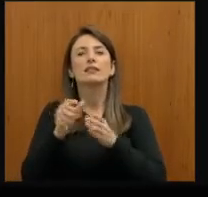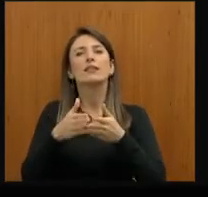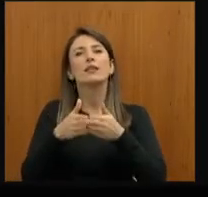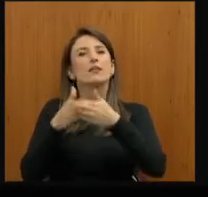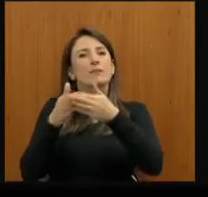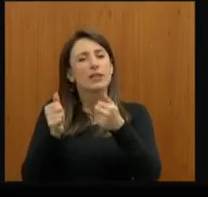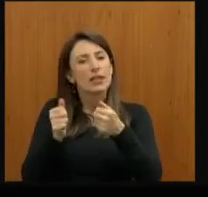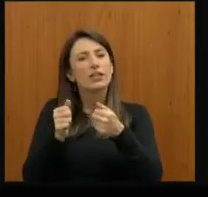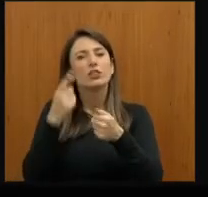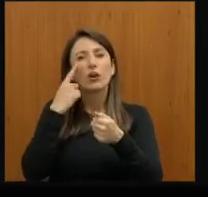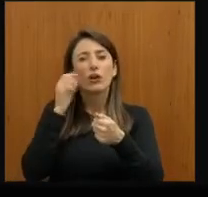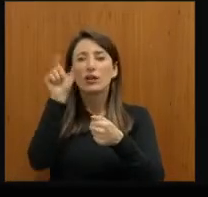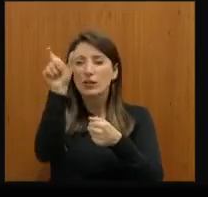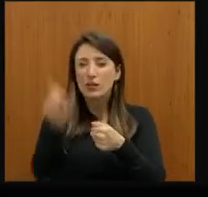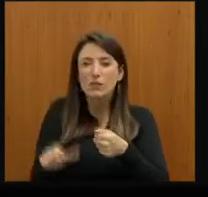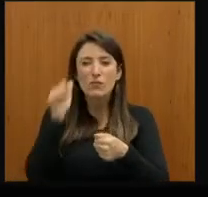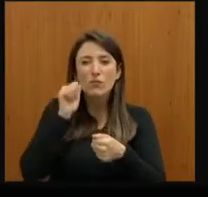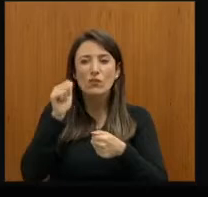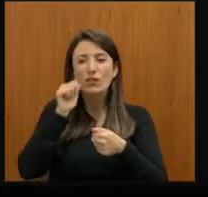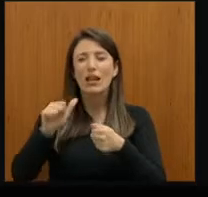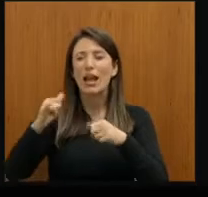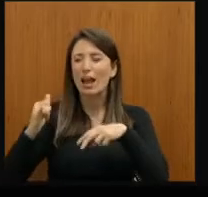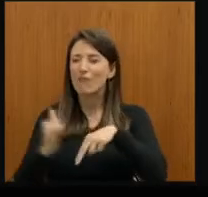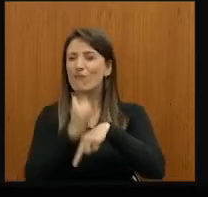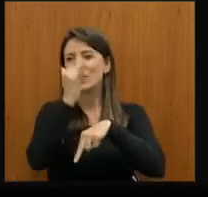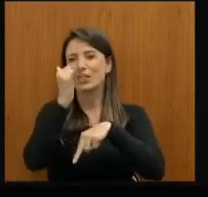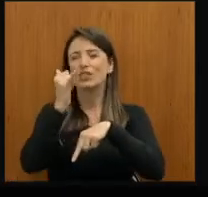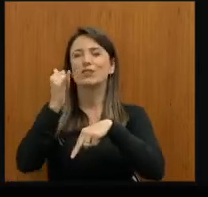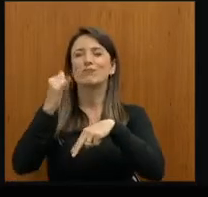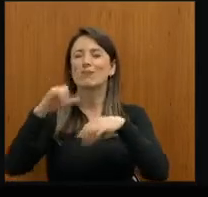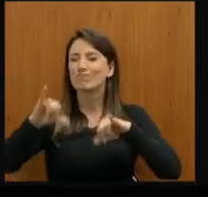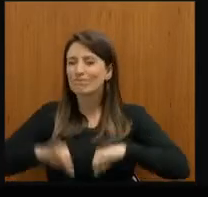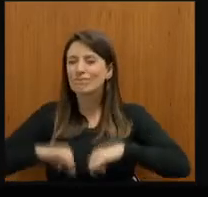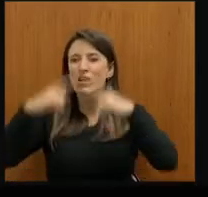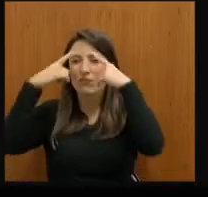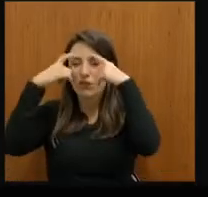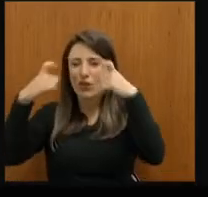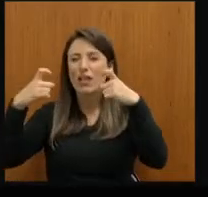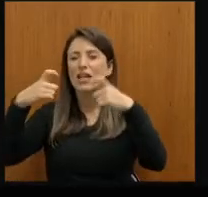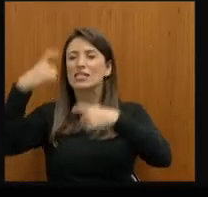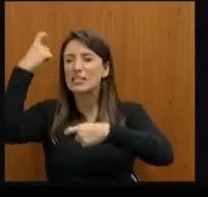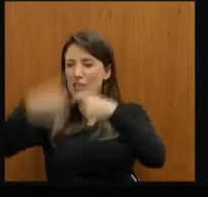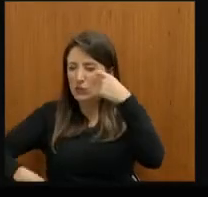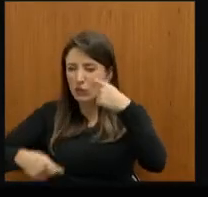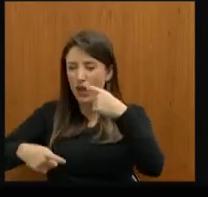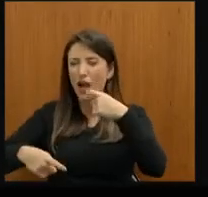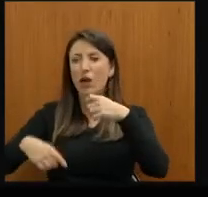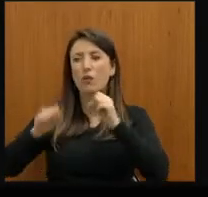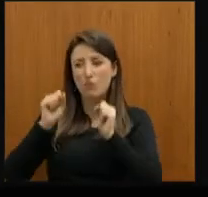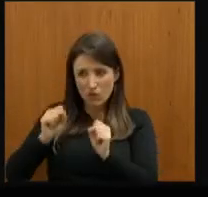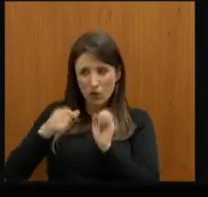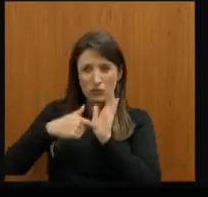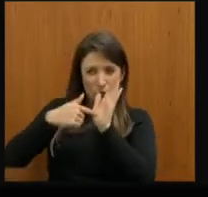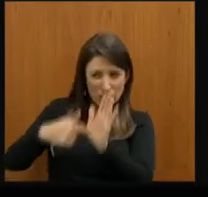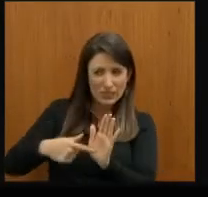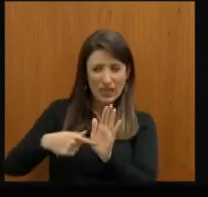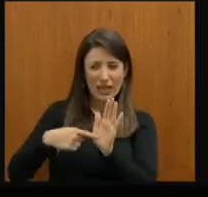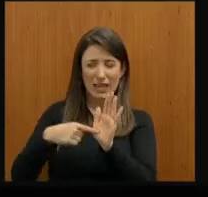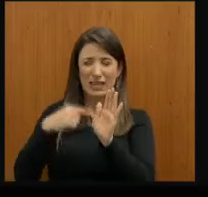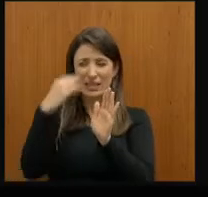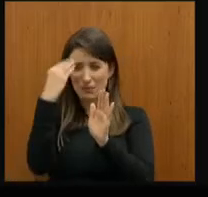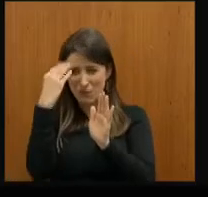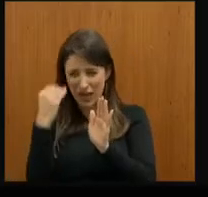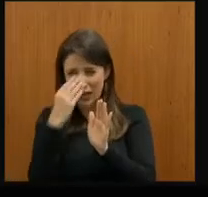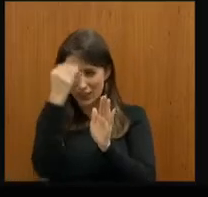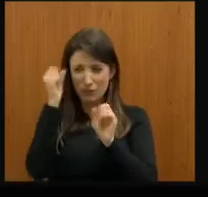mulher que foi identificada de violência de sol e a ela seja mostrava as imagens do feto né é como uma